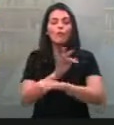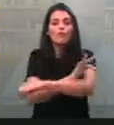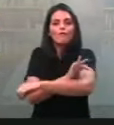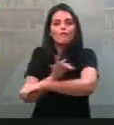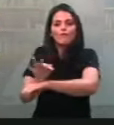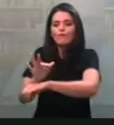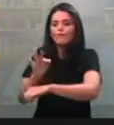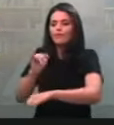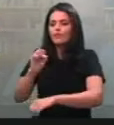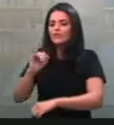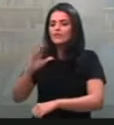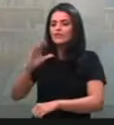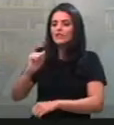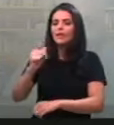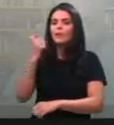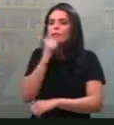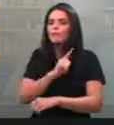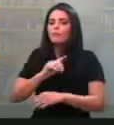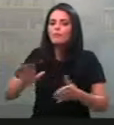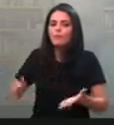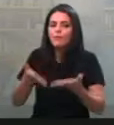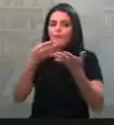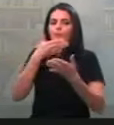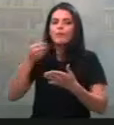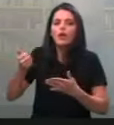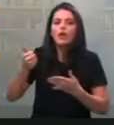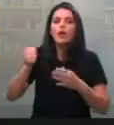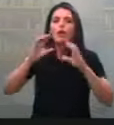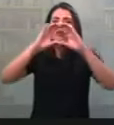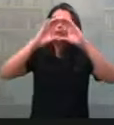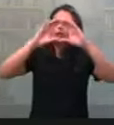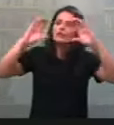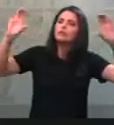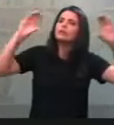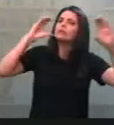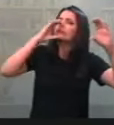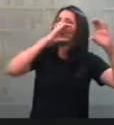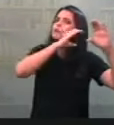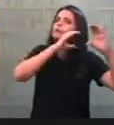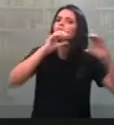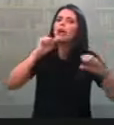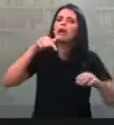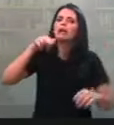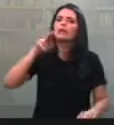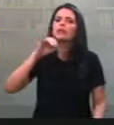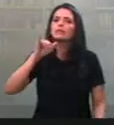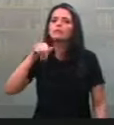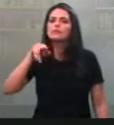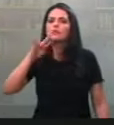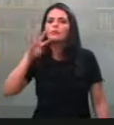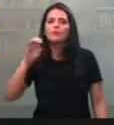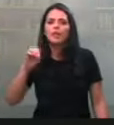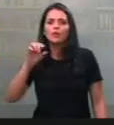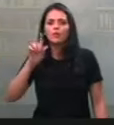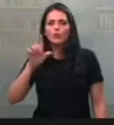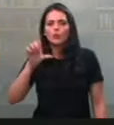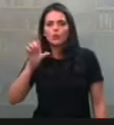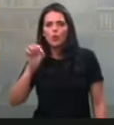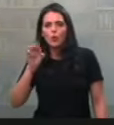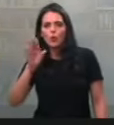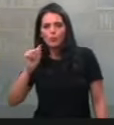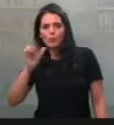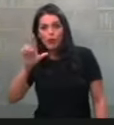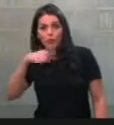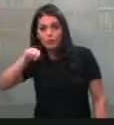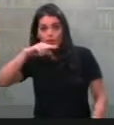para melhorar o entendimento do aquecimento global. Se tem um entendimento mais claro desse aquecimento global.